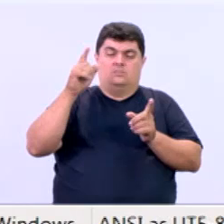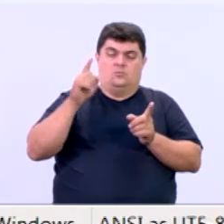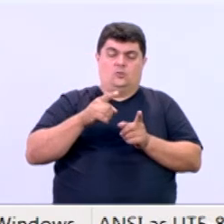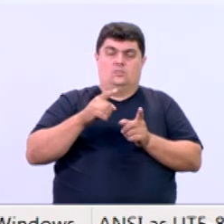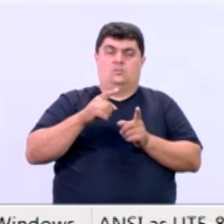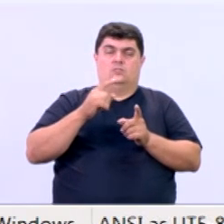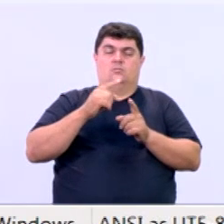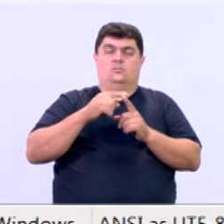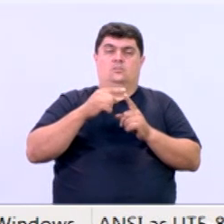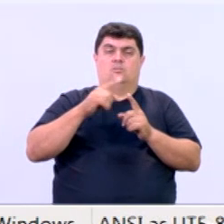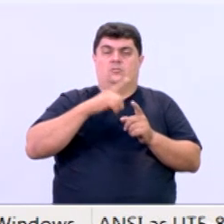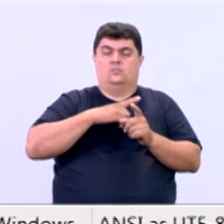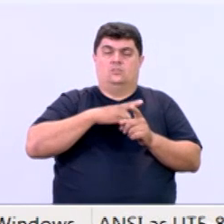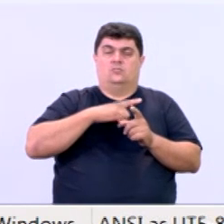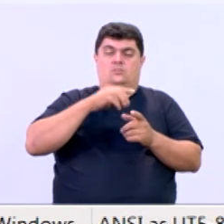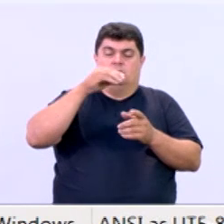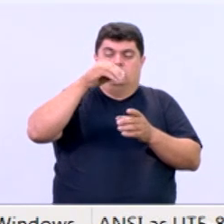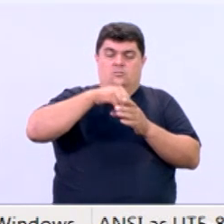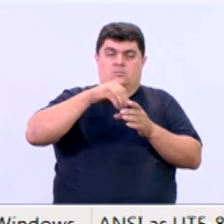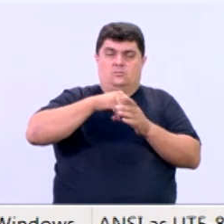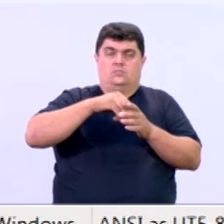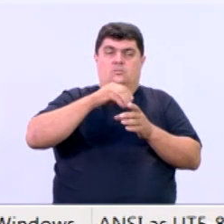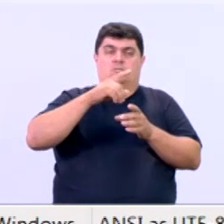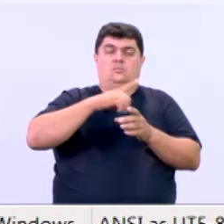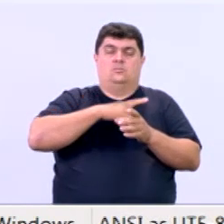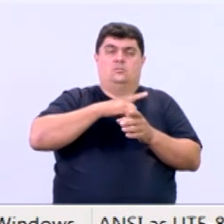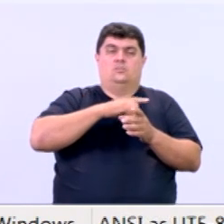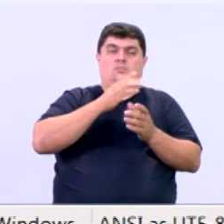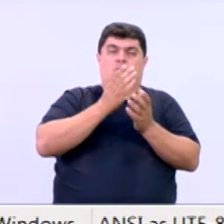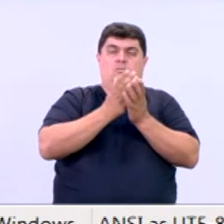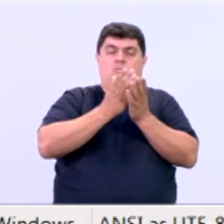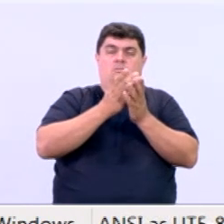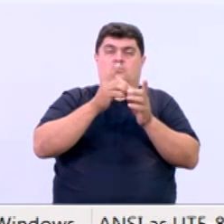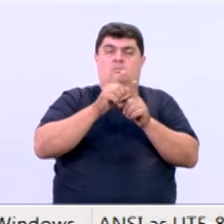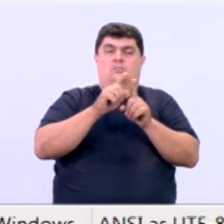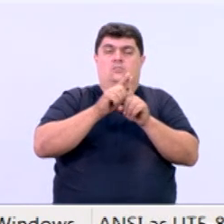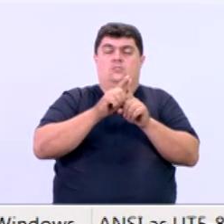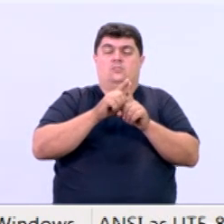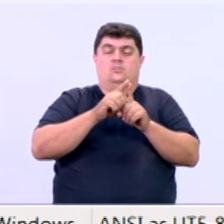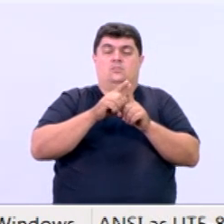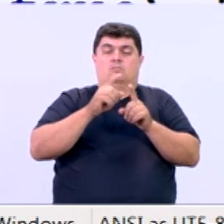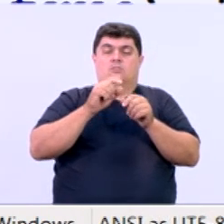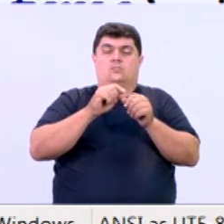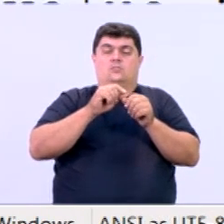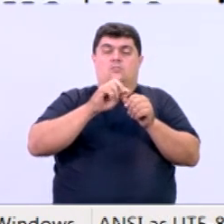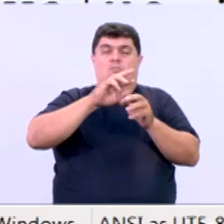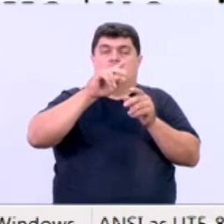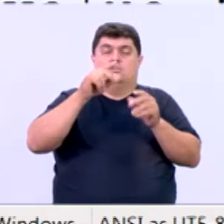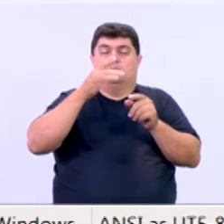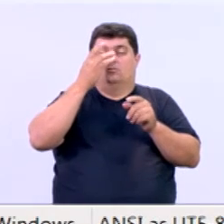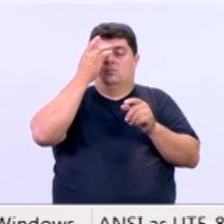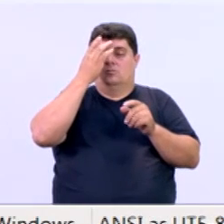daquele campo, e outra para comentários. E aí ele está criando um resultado.